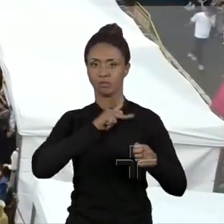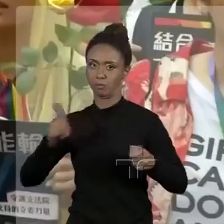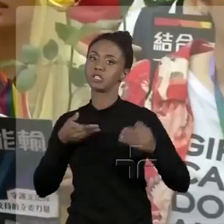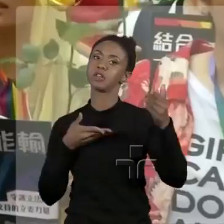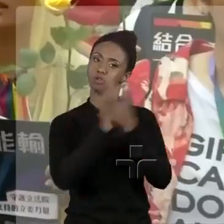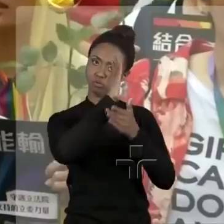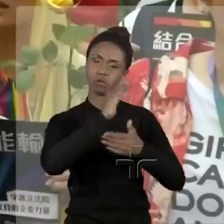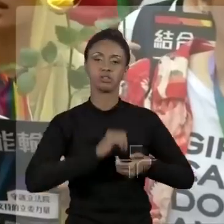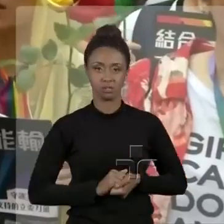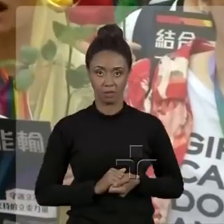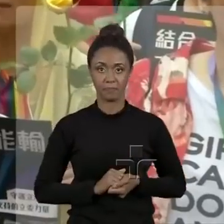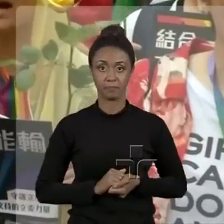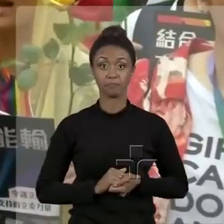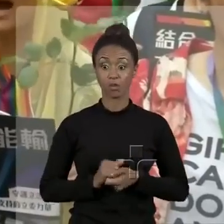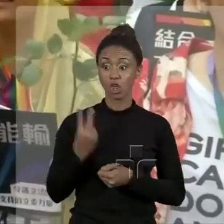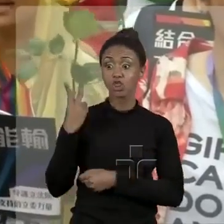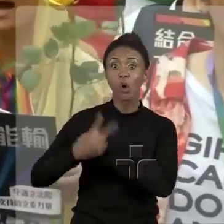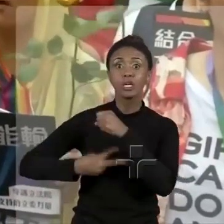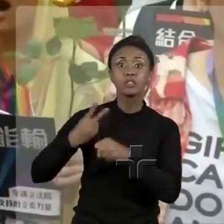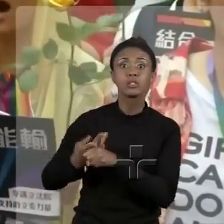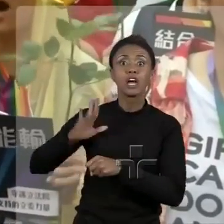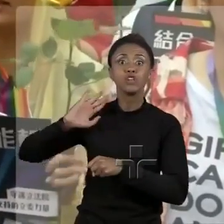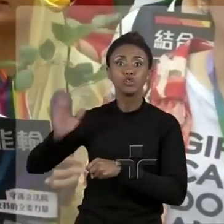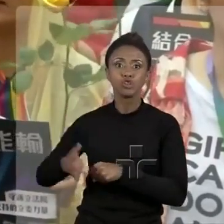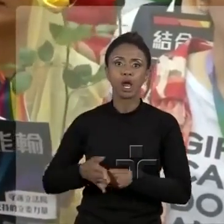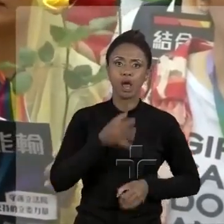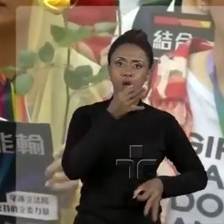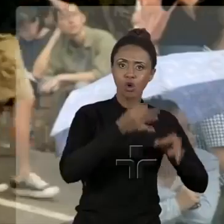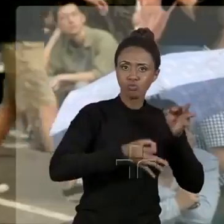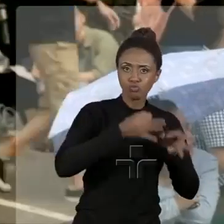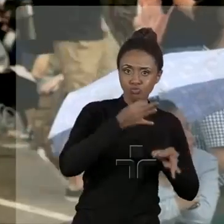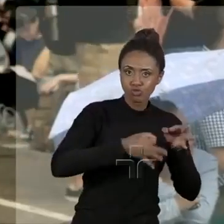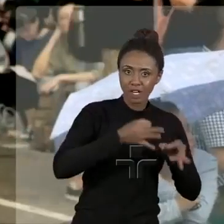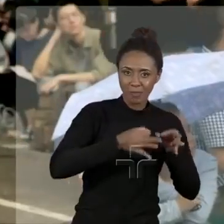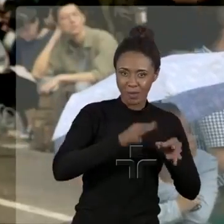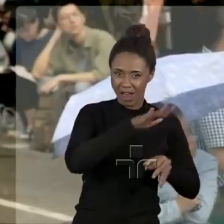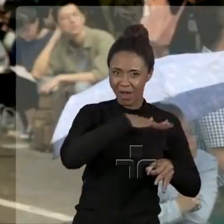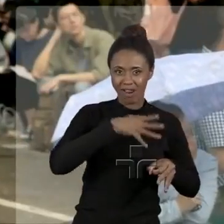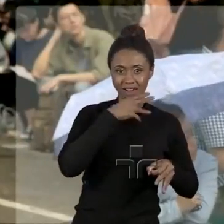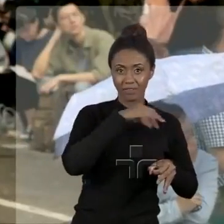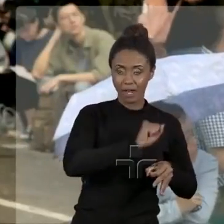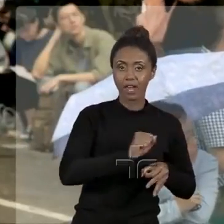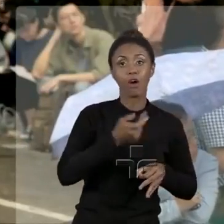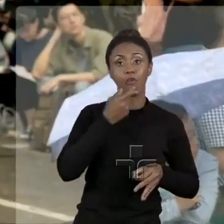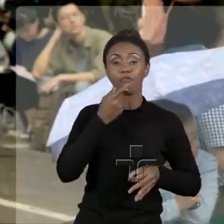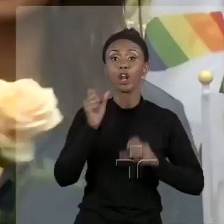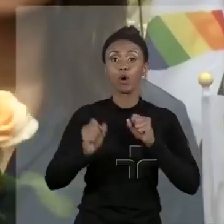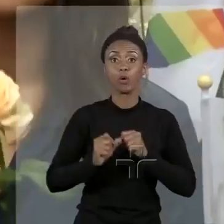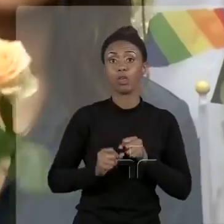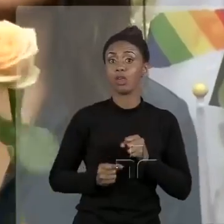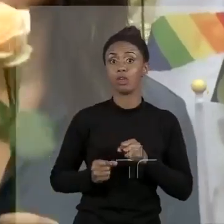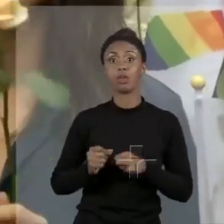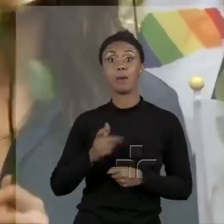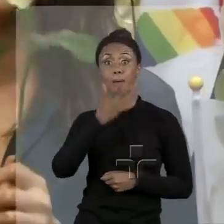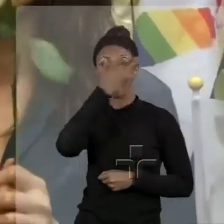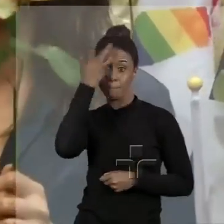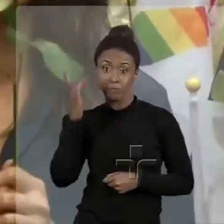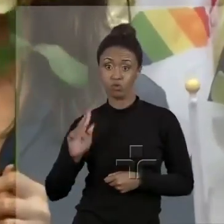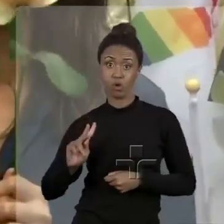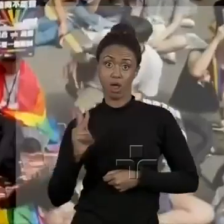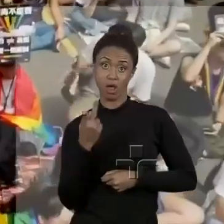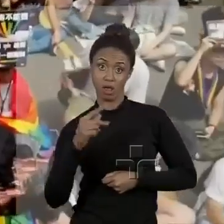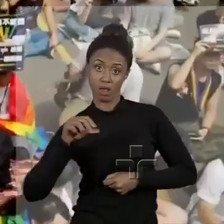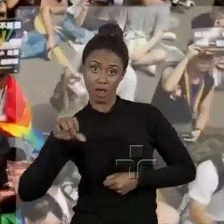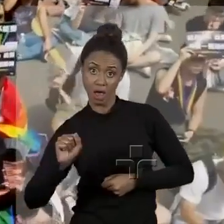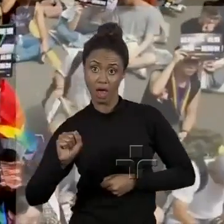presidente. Há quase 2 anos, o Tribunal Constitucional da ilha considerou que a proibição do casamento entre pessoas do mesmo